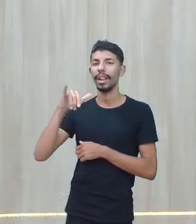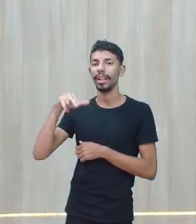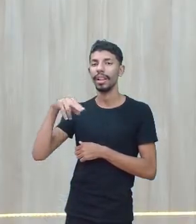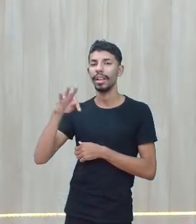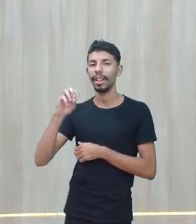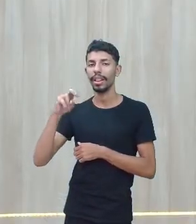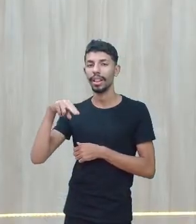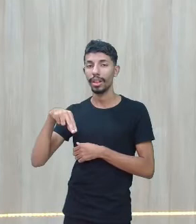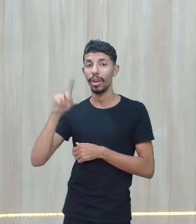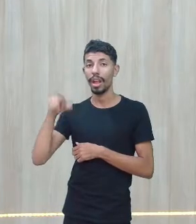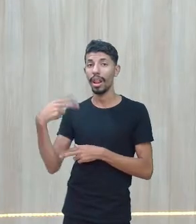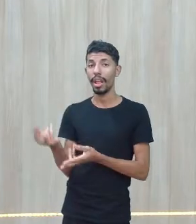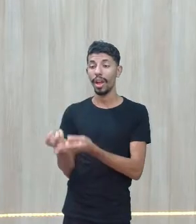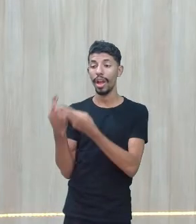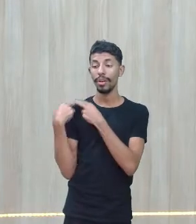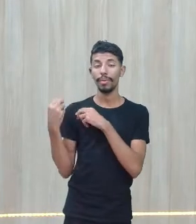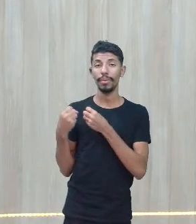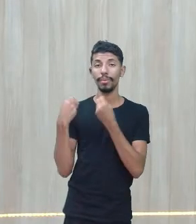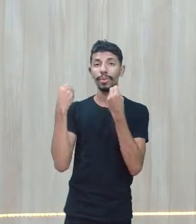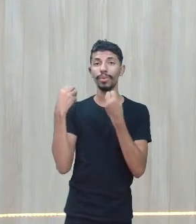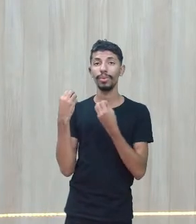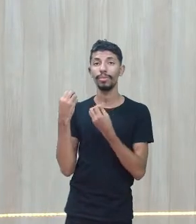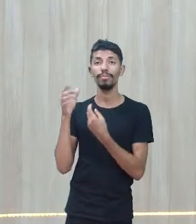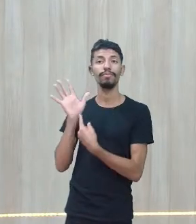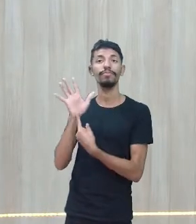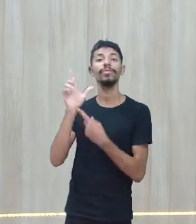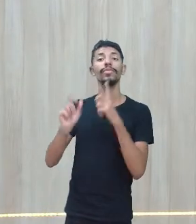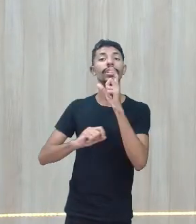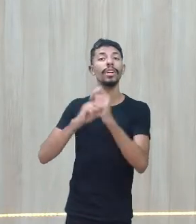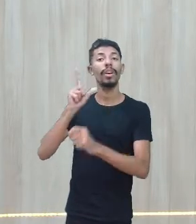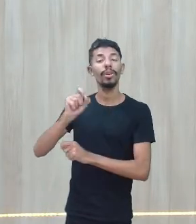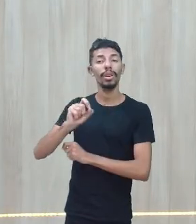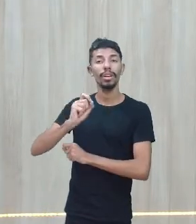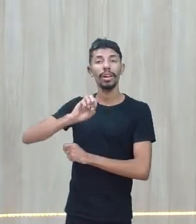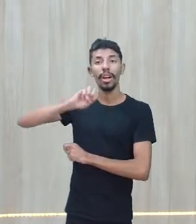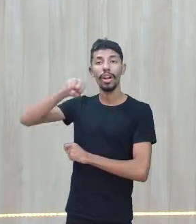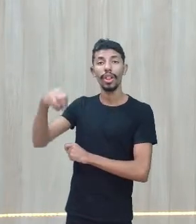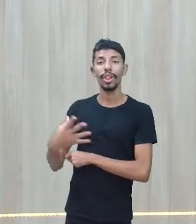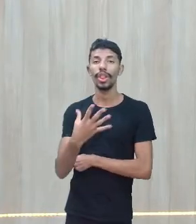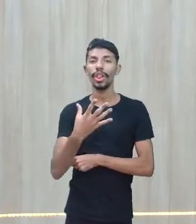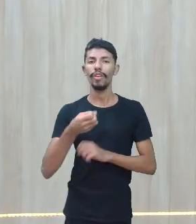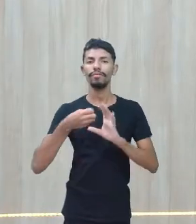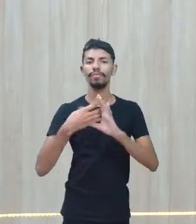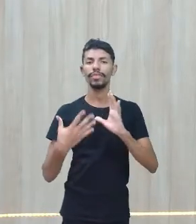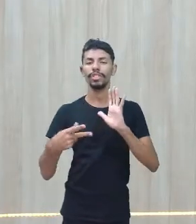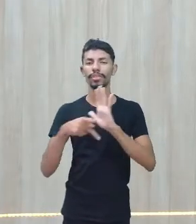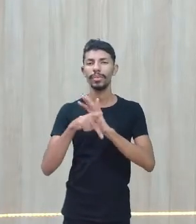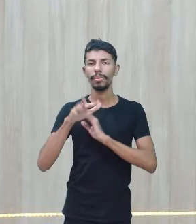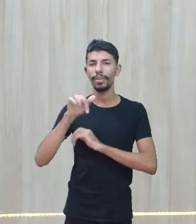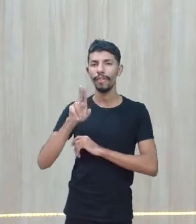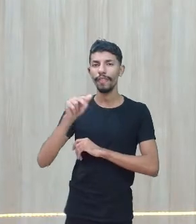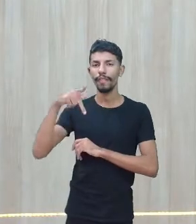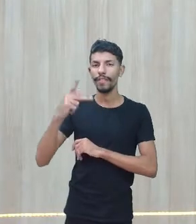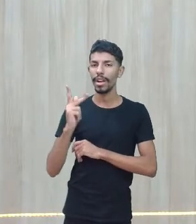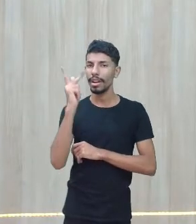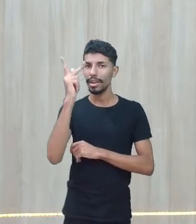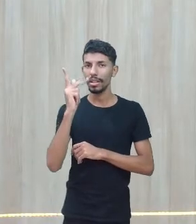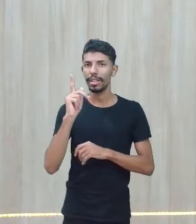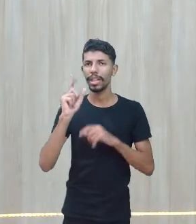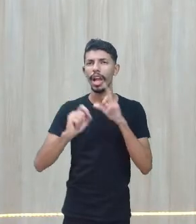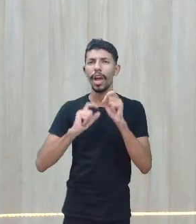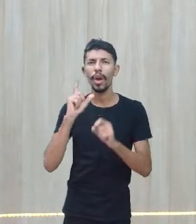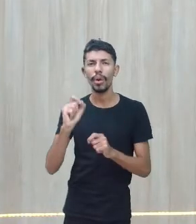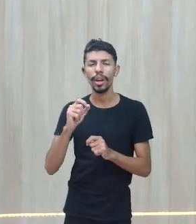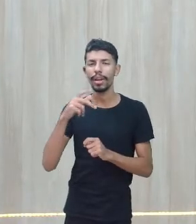por dar uma nova roupagem ao funk, né? A gente considerado o funk